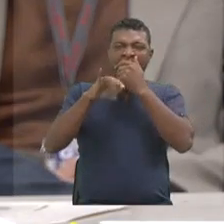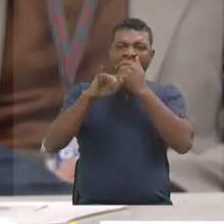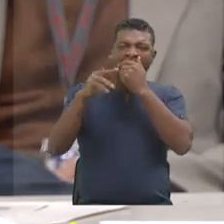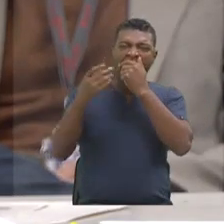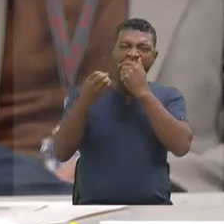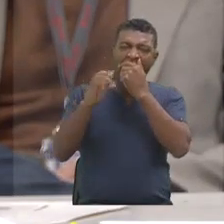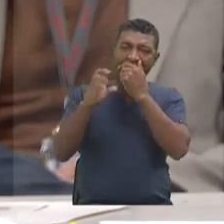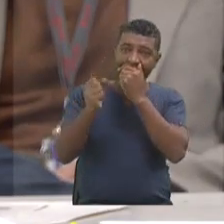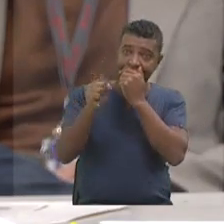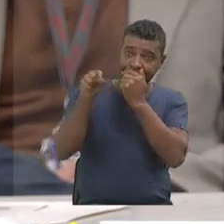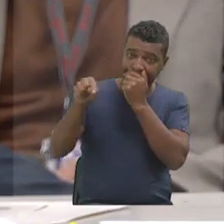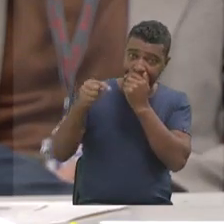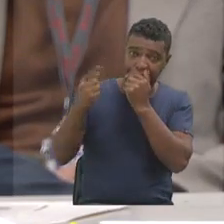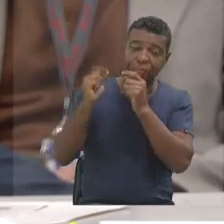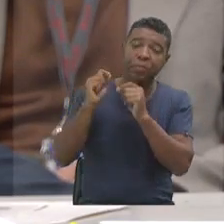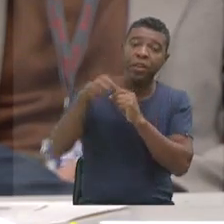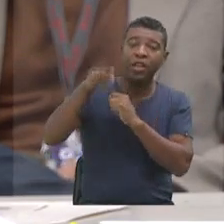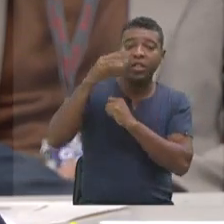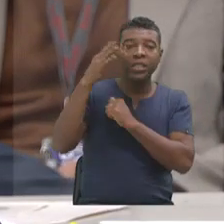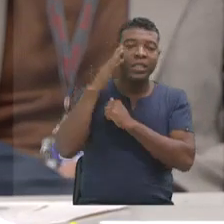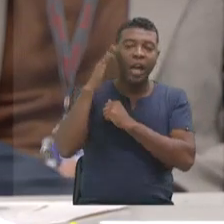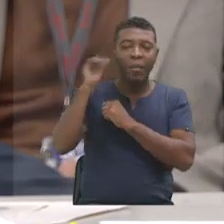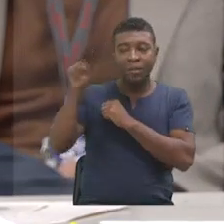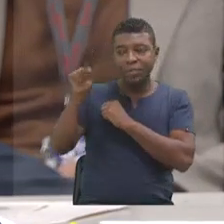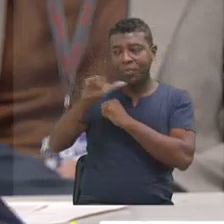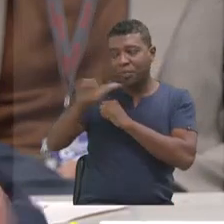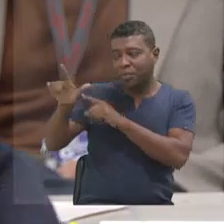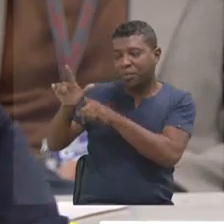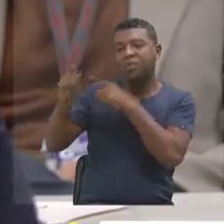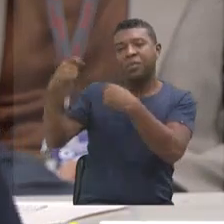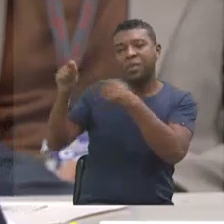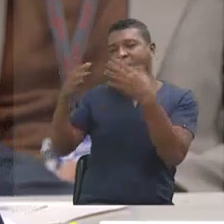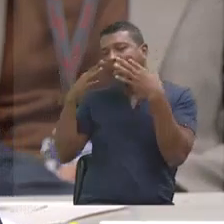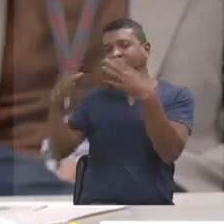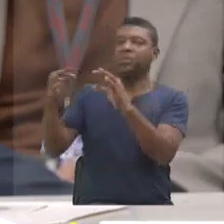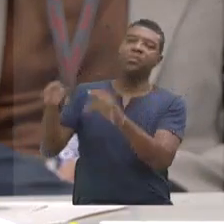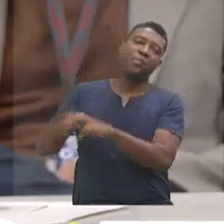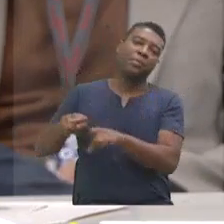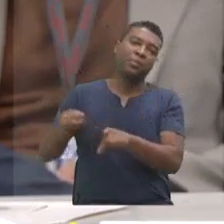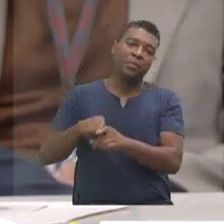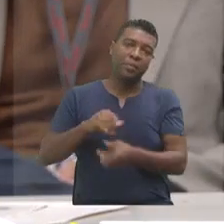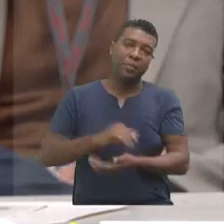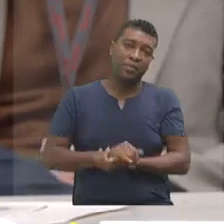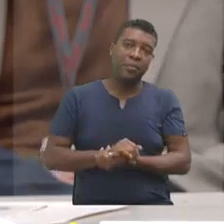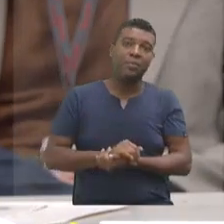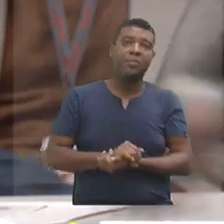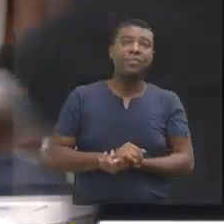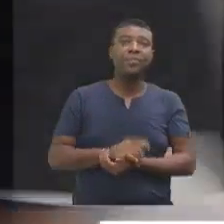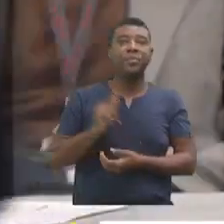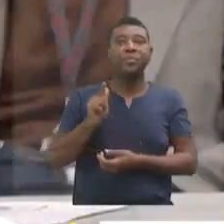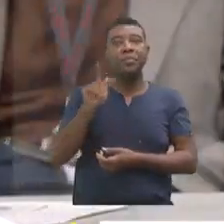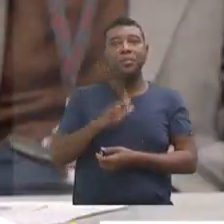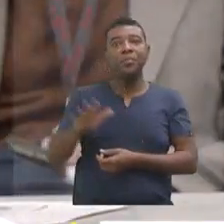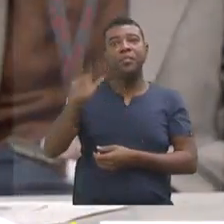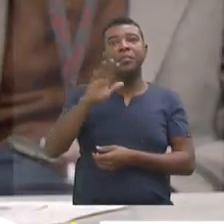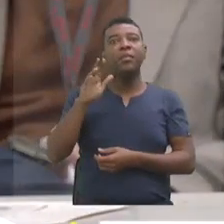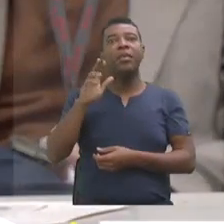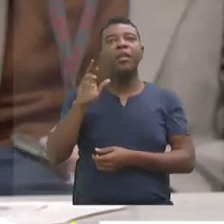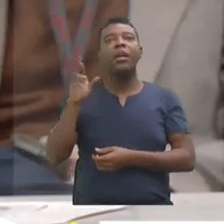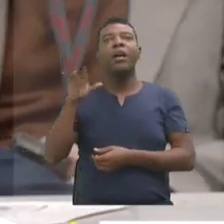muito é uma atenção então em termos Gerais em relação a nossa região